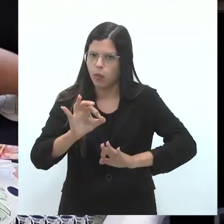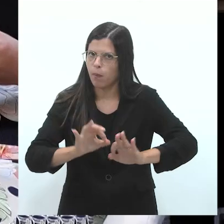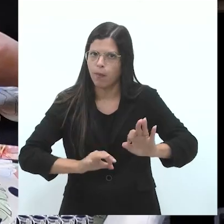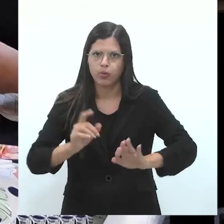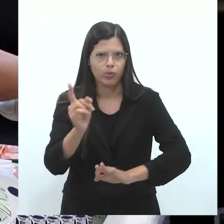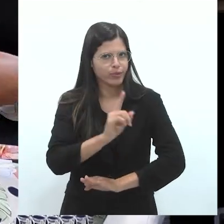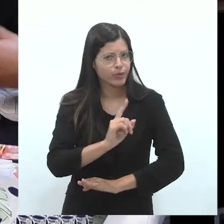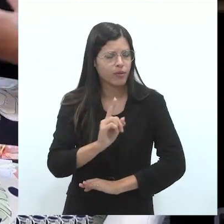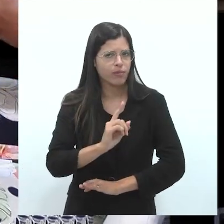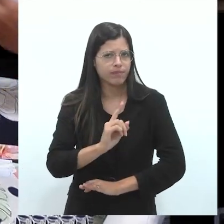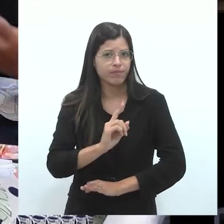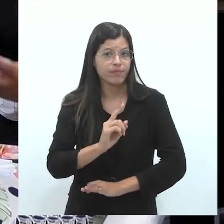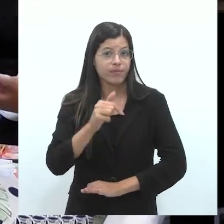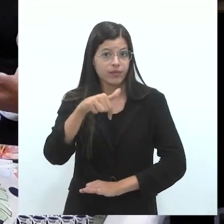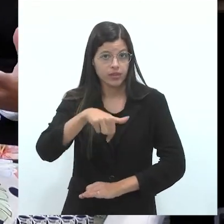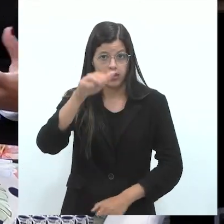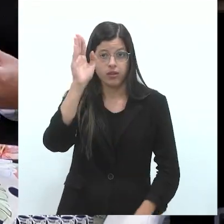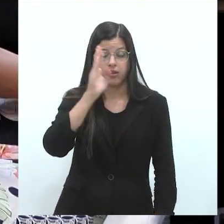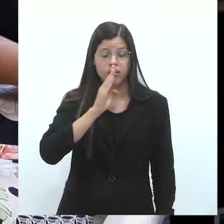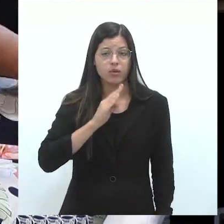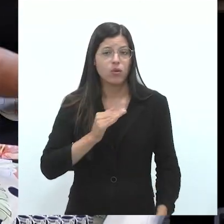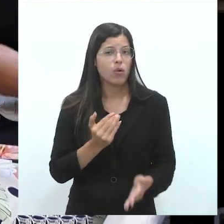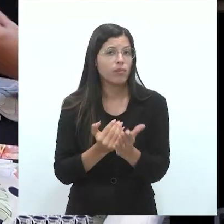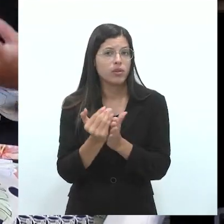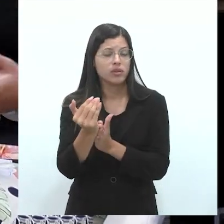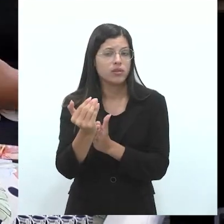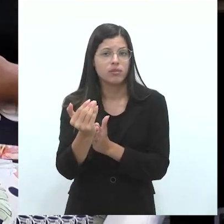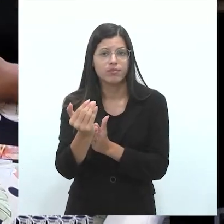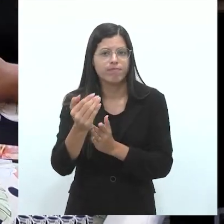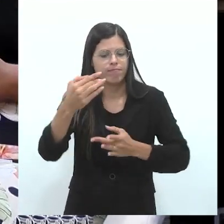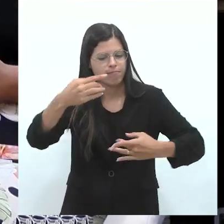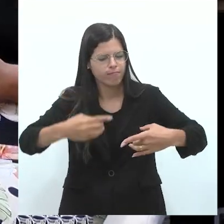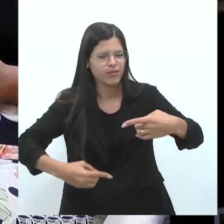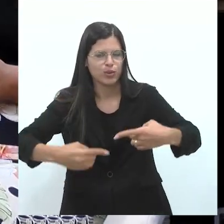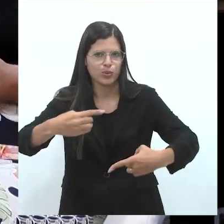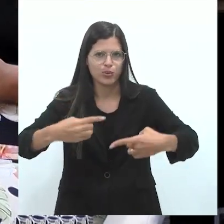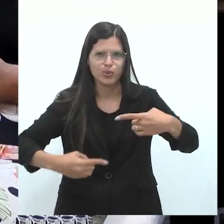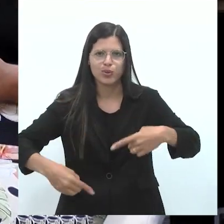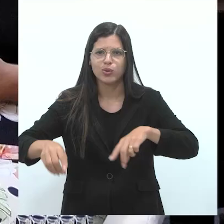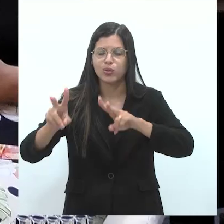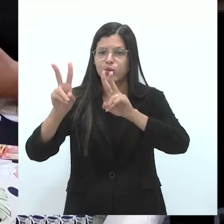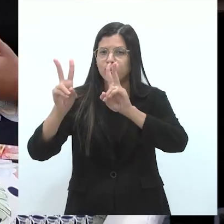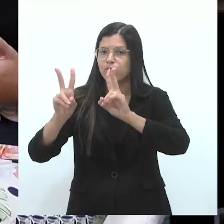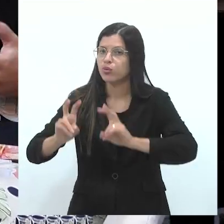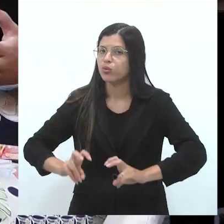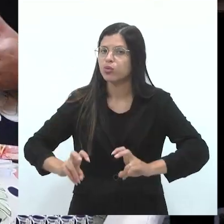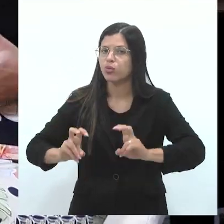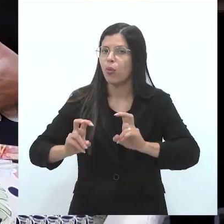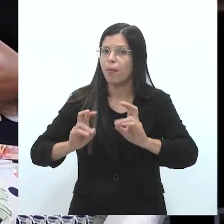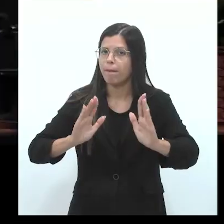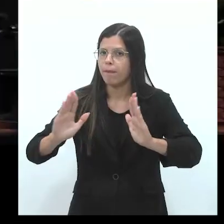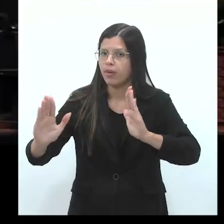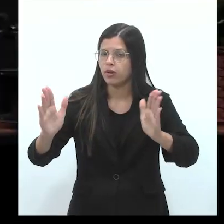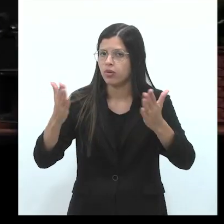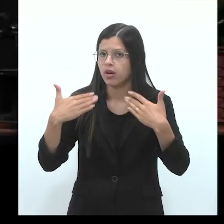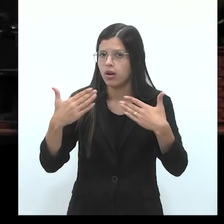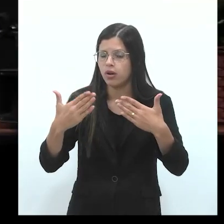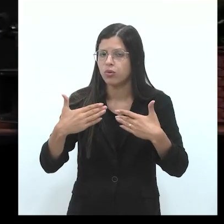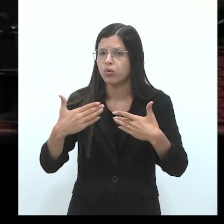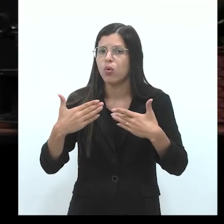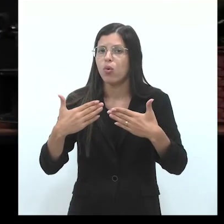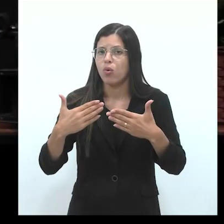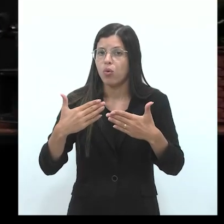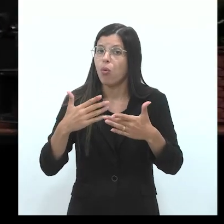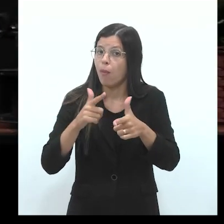preparados. Aqui no Brasil, nós começamos a discutir essa questão de ondas de calor como um problema